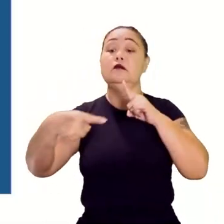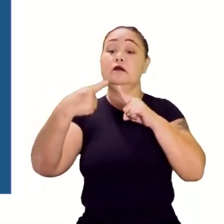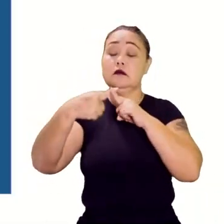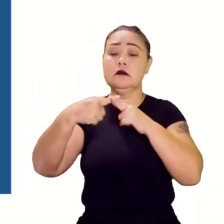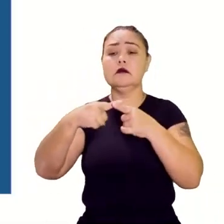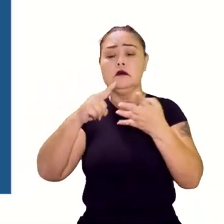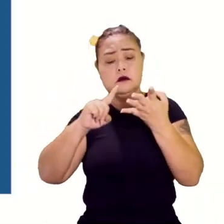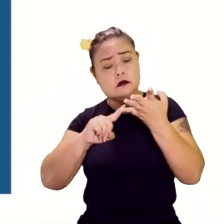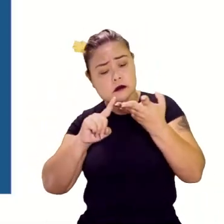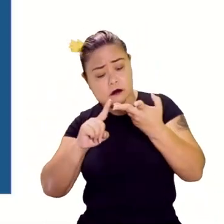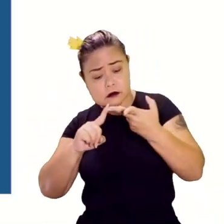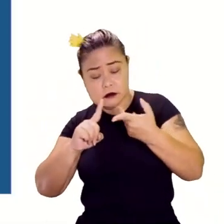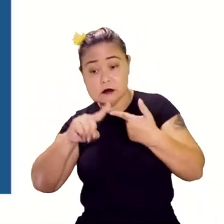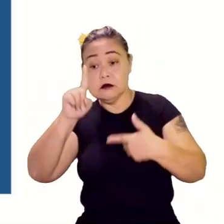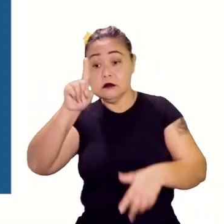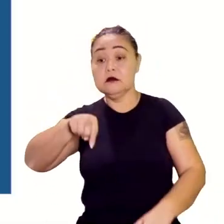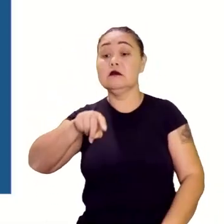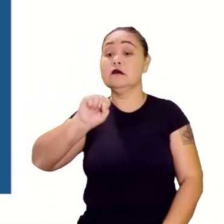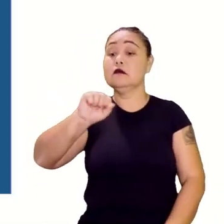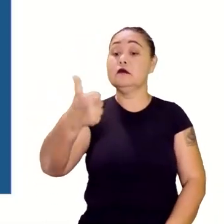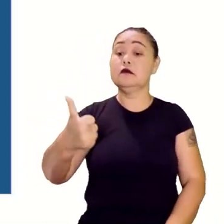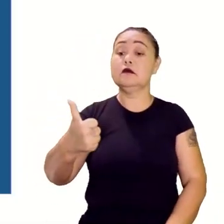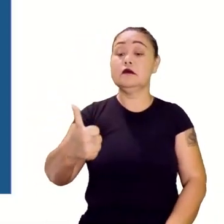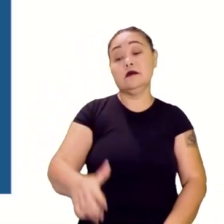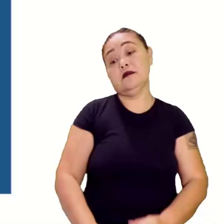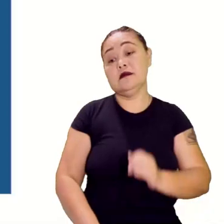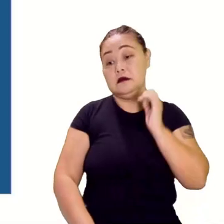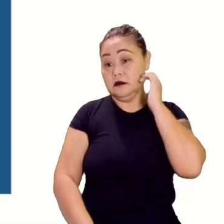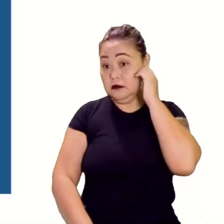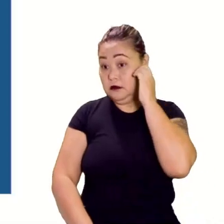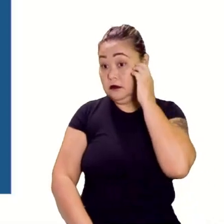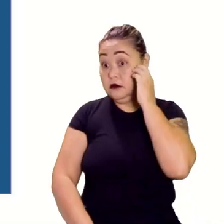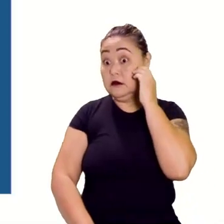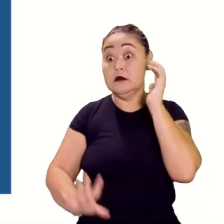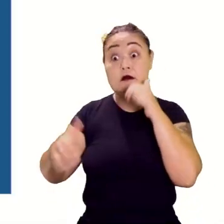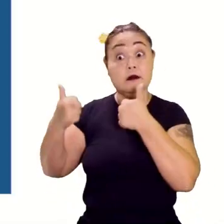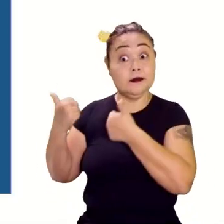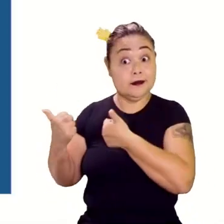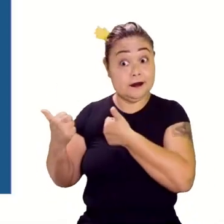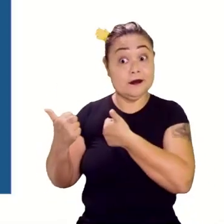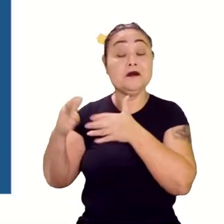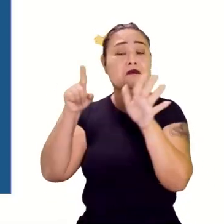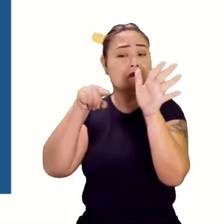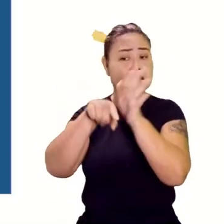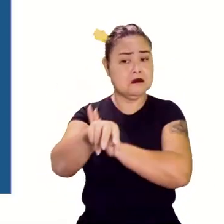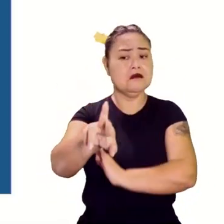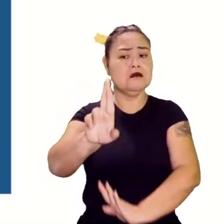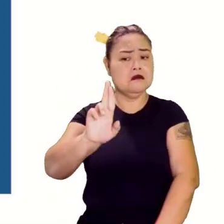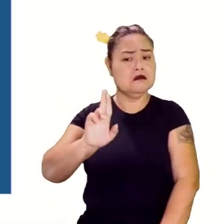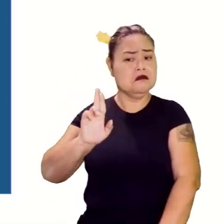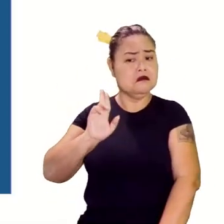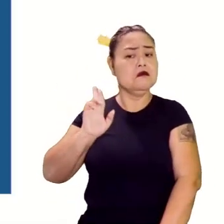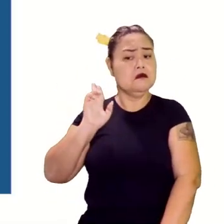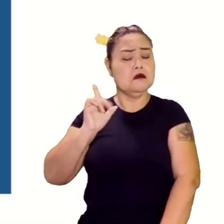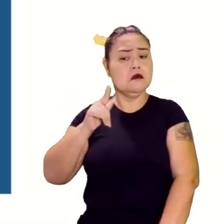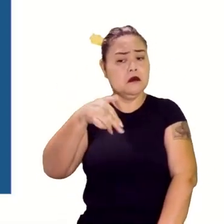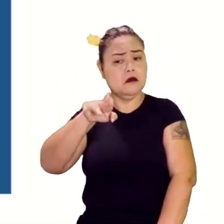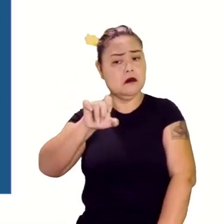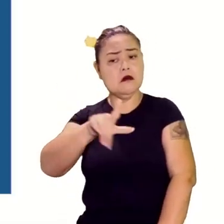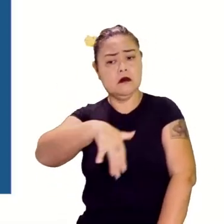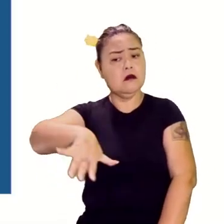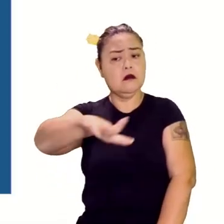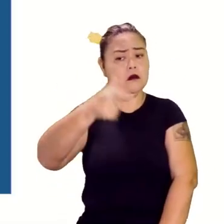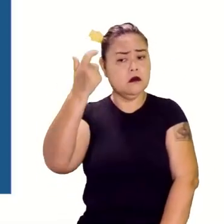3 vezes 3. 4 vezes vai dar 81. Ah, eu acho que esse quiz tá meio arrochado aí. A galera